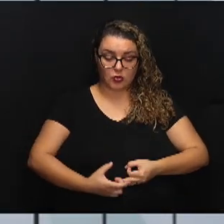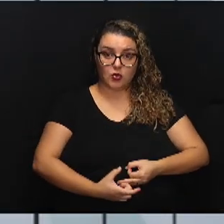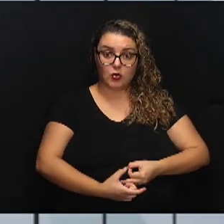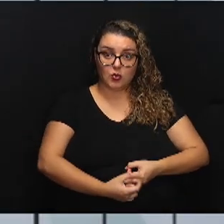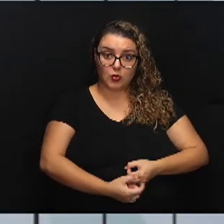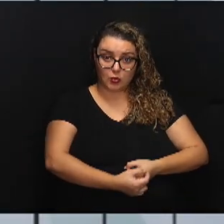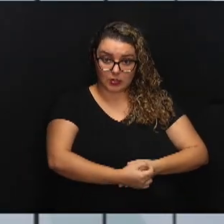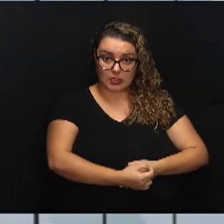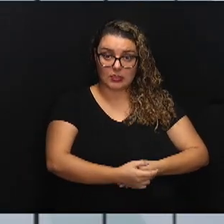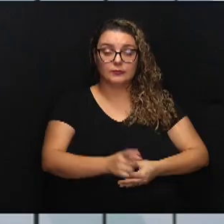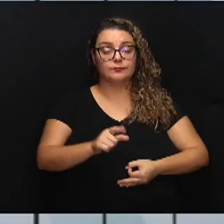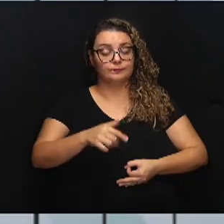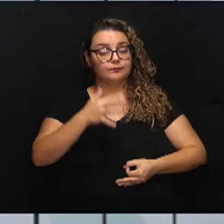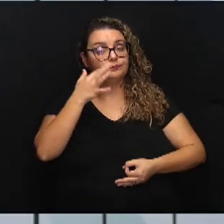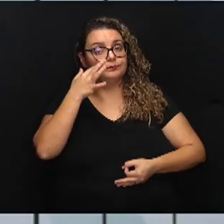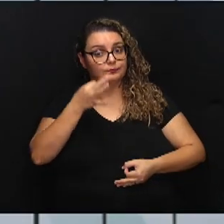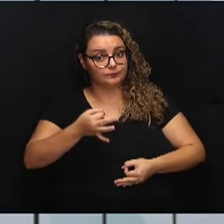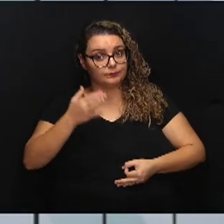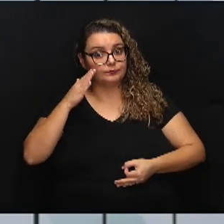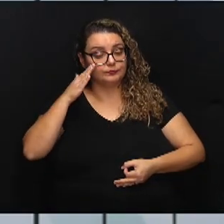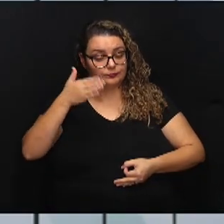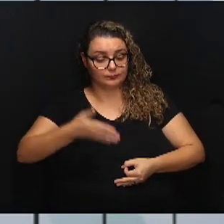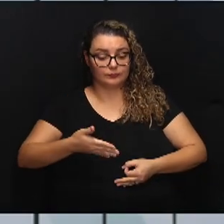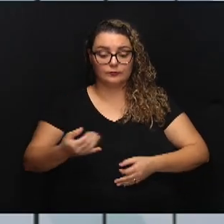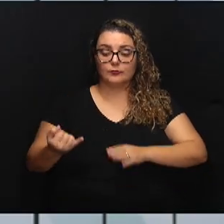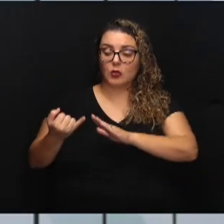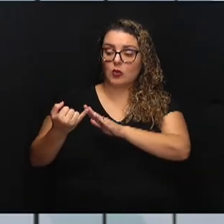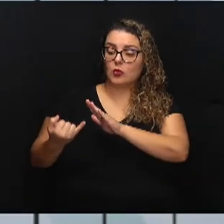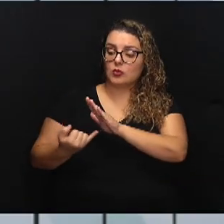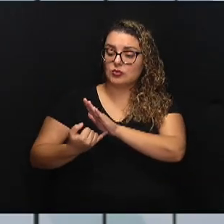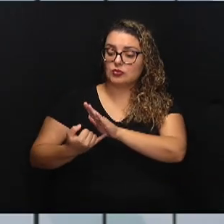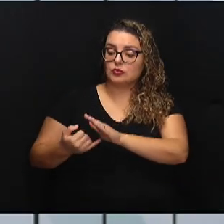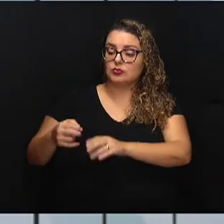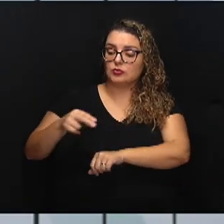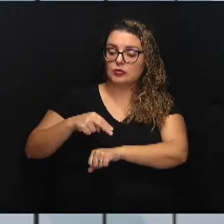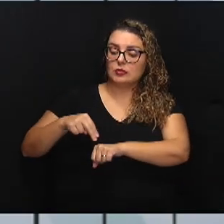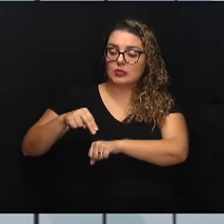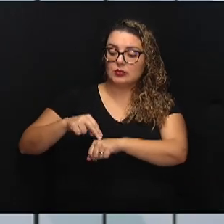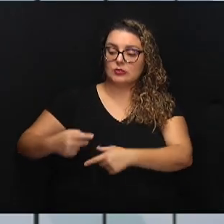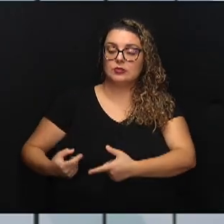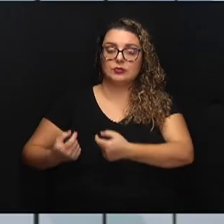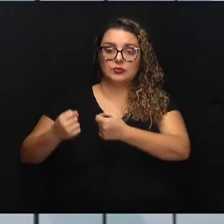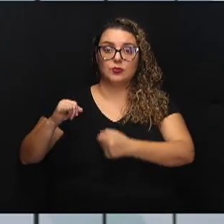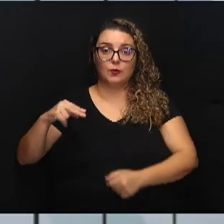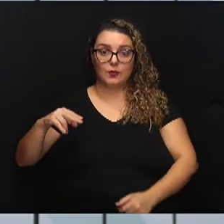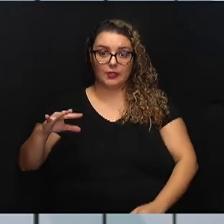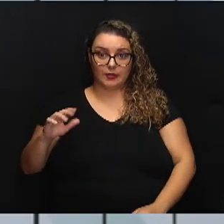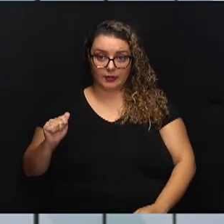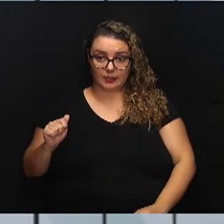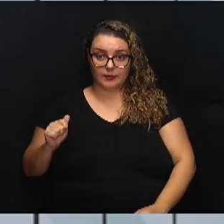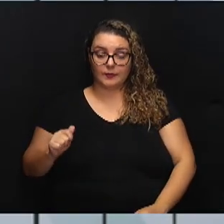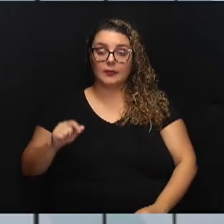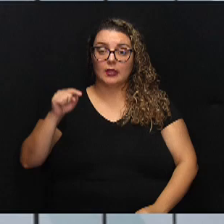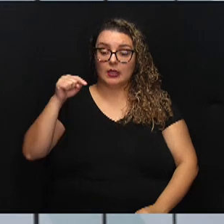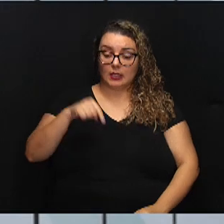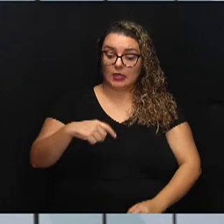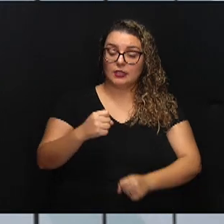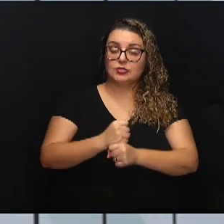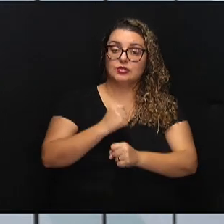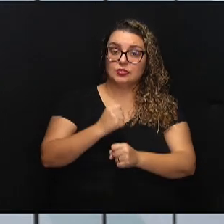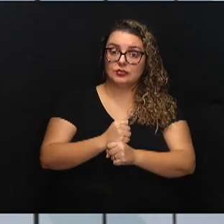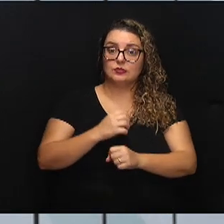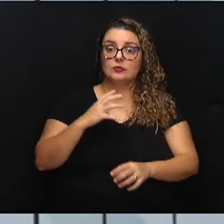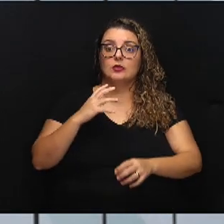atenção. De acordo com o INCA, o Instituto Nacional de Câncer, é estimado que até neste ano